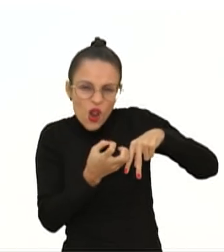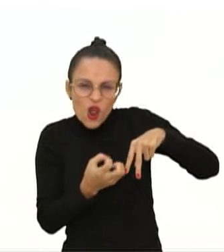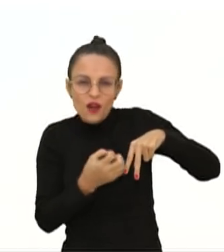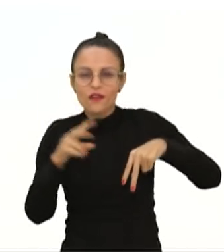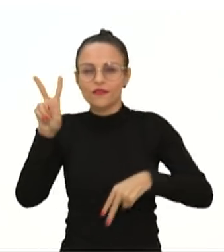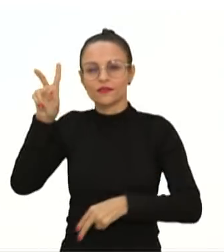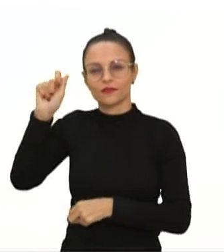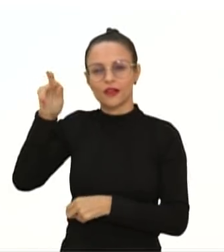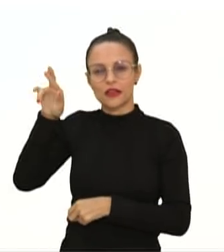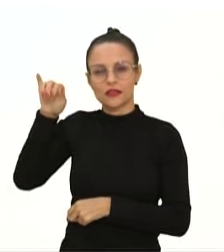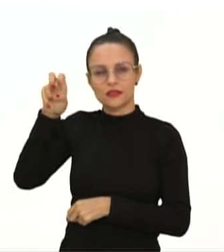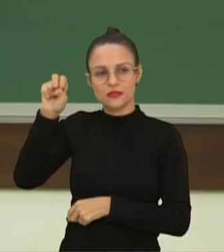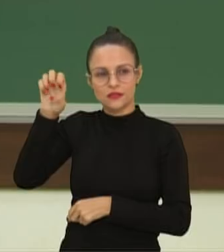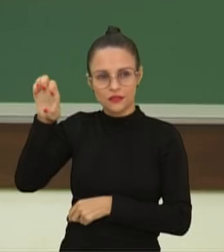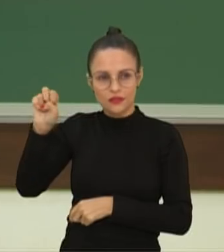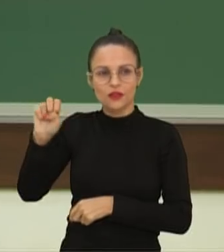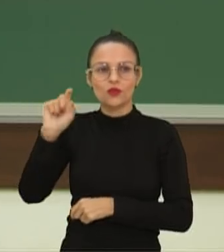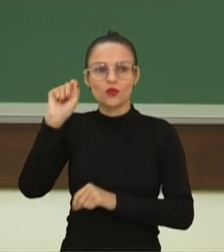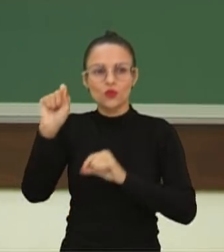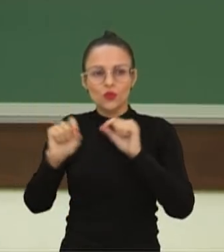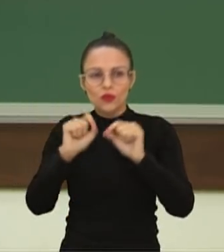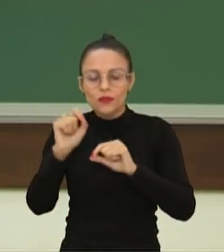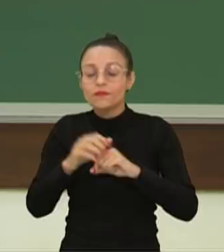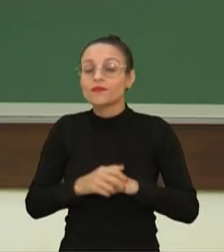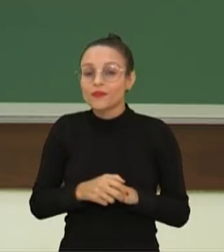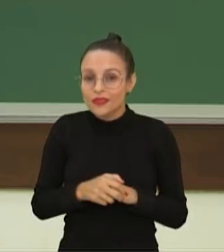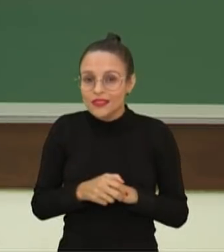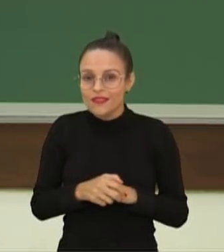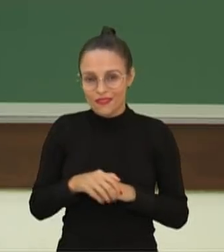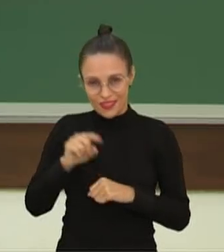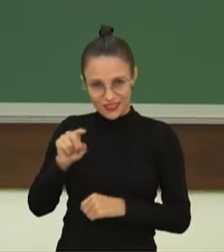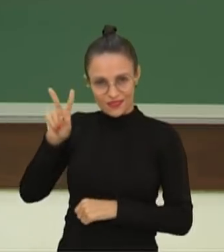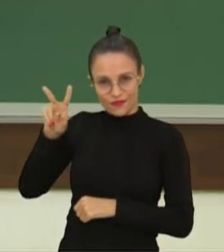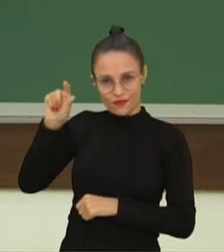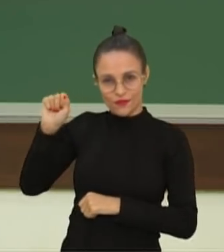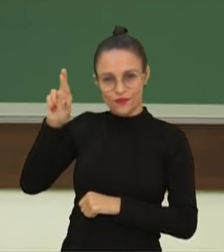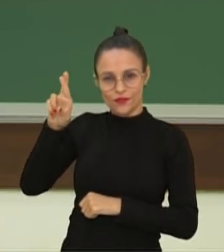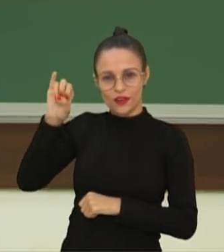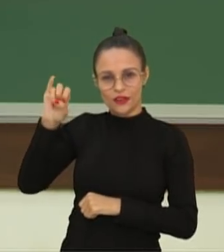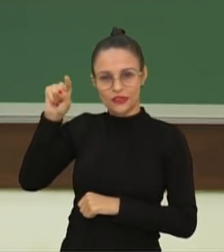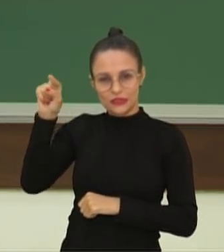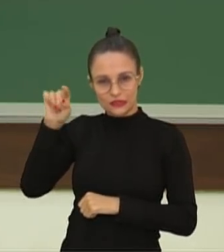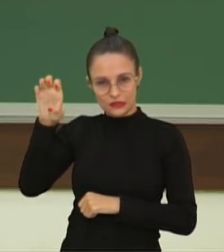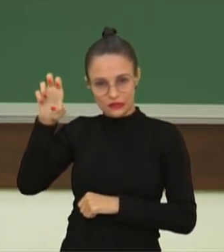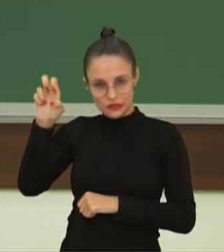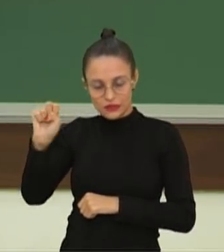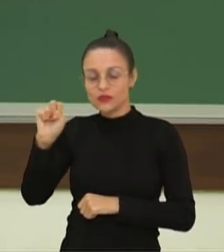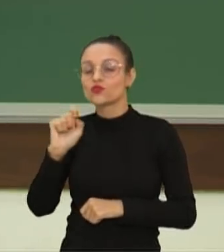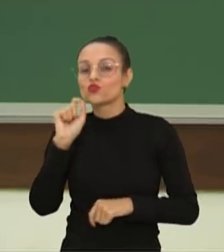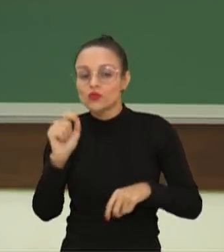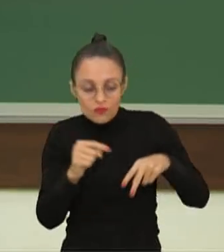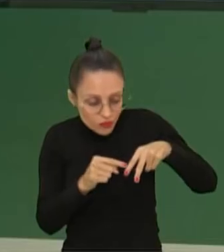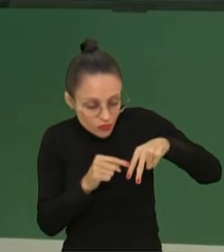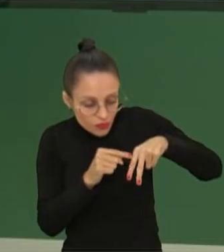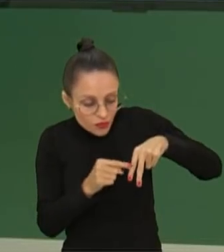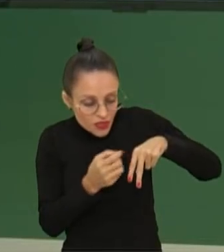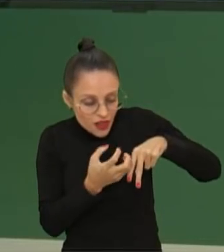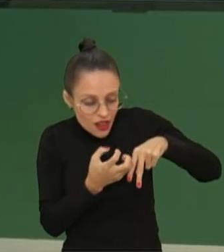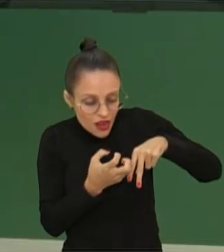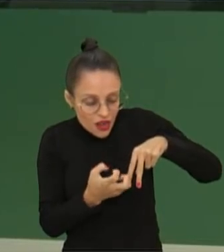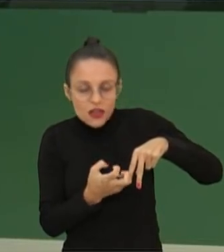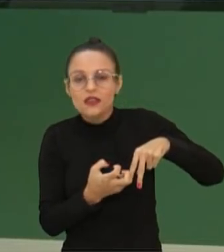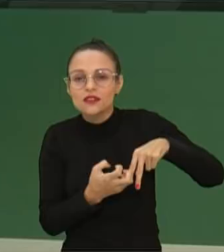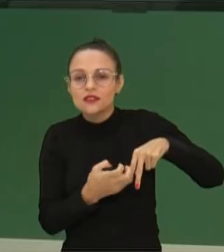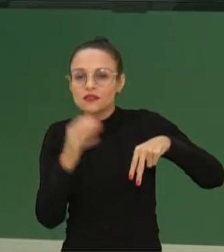alguém, já viu alguém que tenha varizes. As varizes, na realidade, são